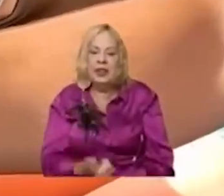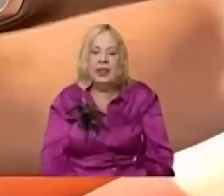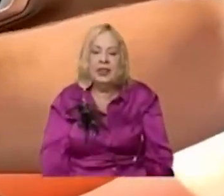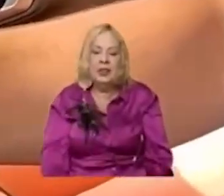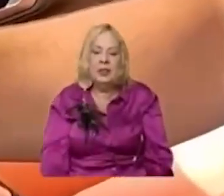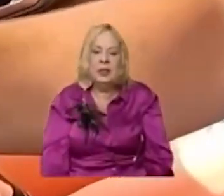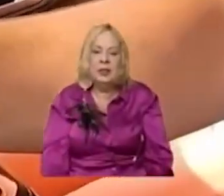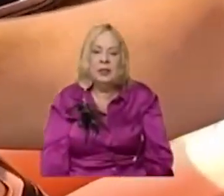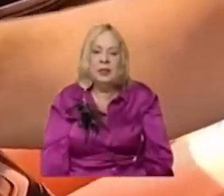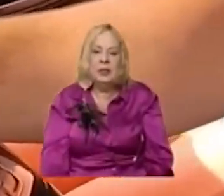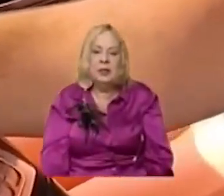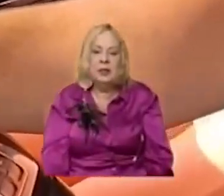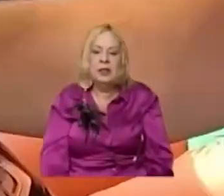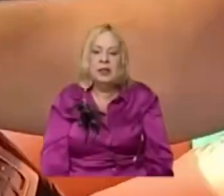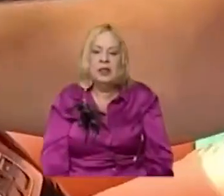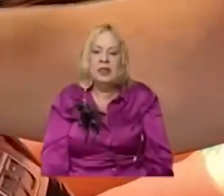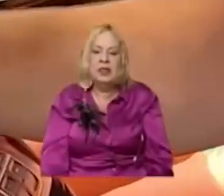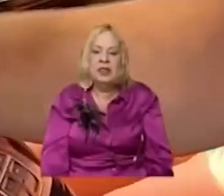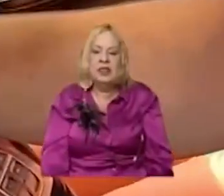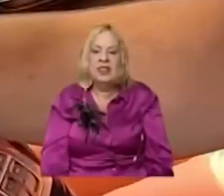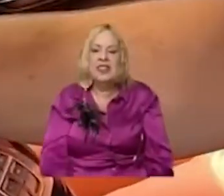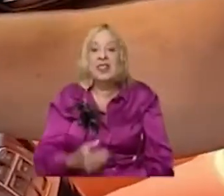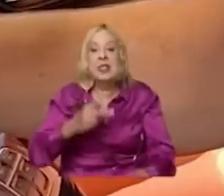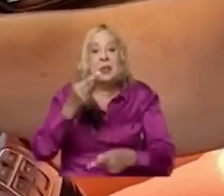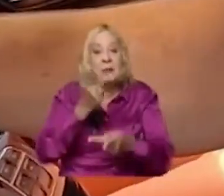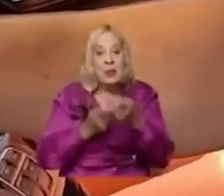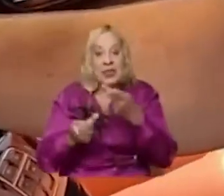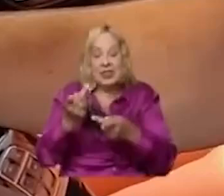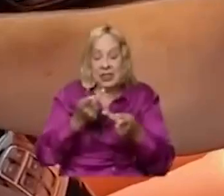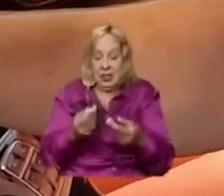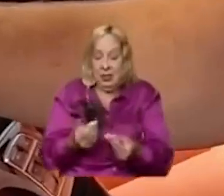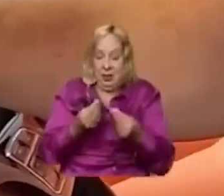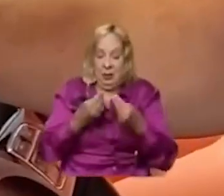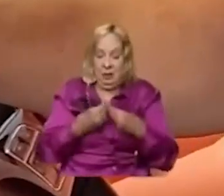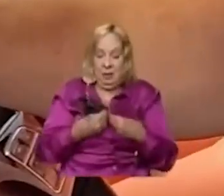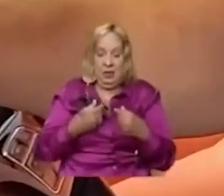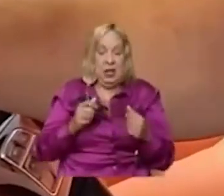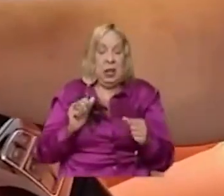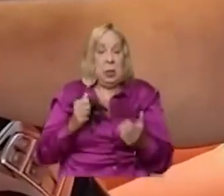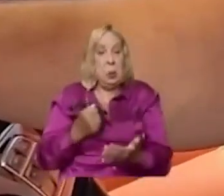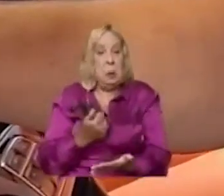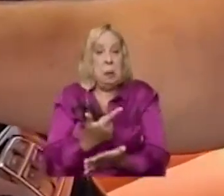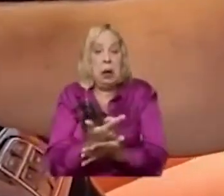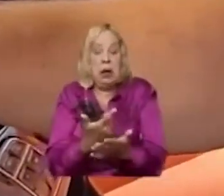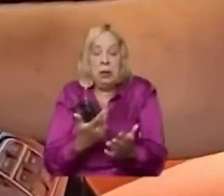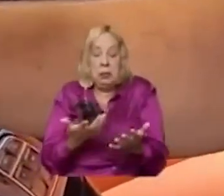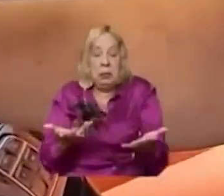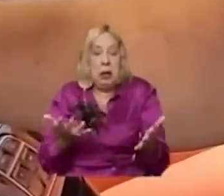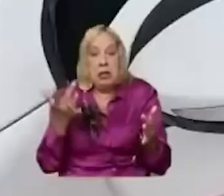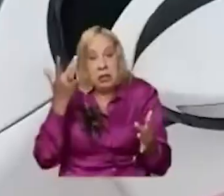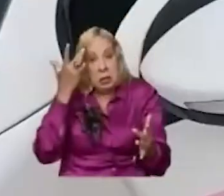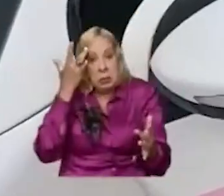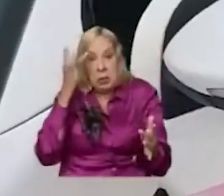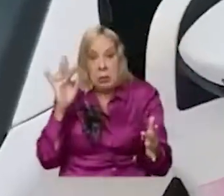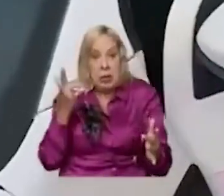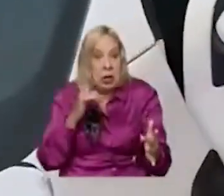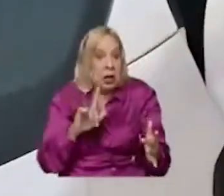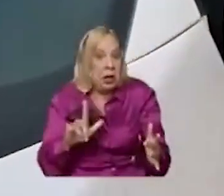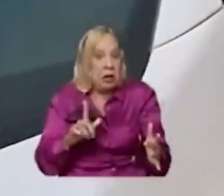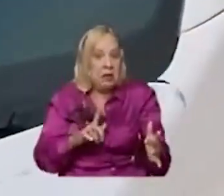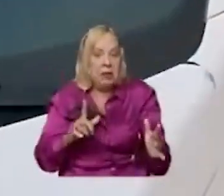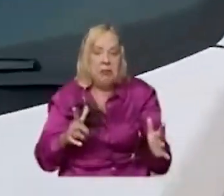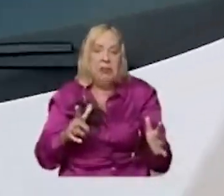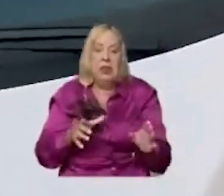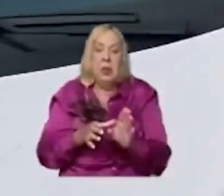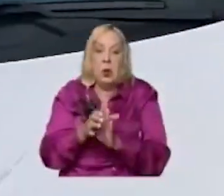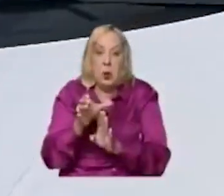É, absorver o presente, né, de quem não estava esperando e usufruir. Eu